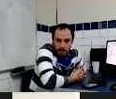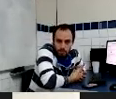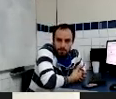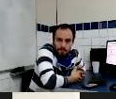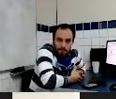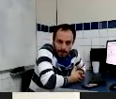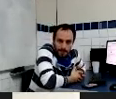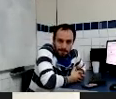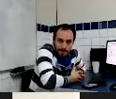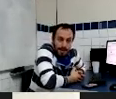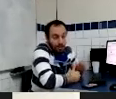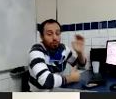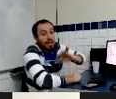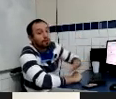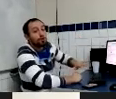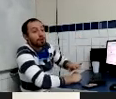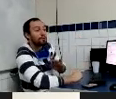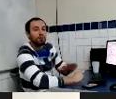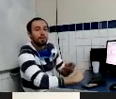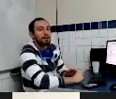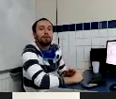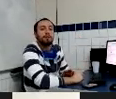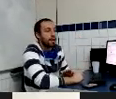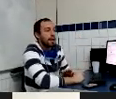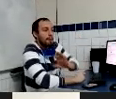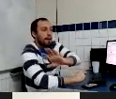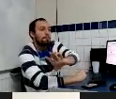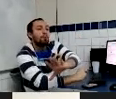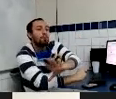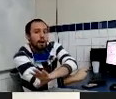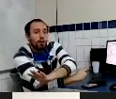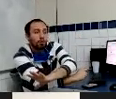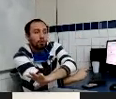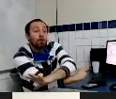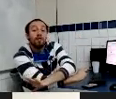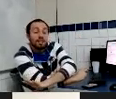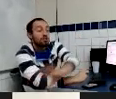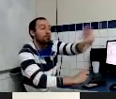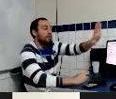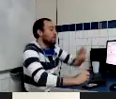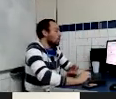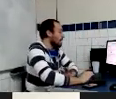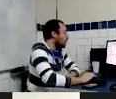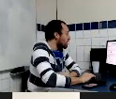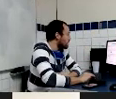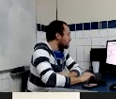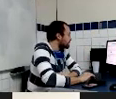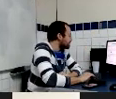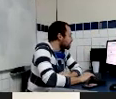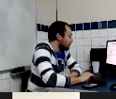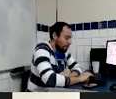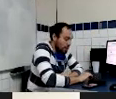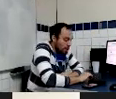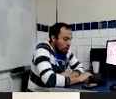Certo? Beleza? Então, tá aí um funcionário fundamental também para que o governante consiga colocar a ordem.